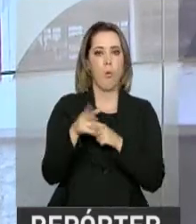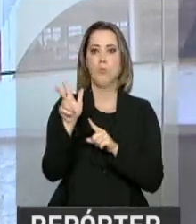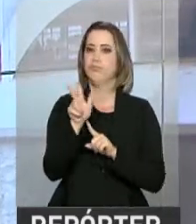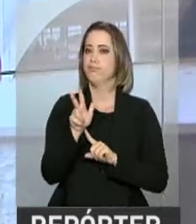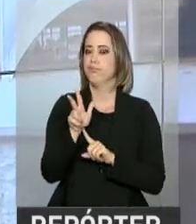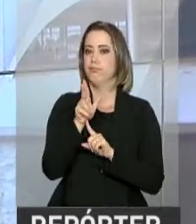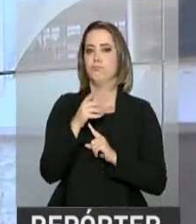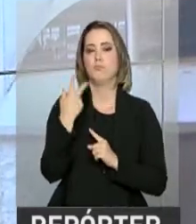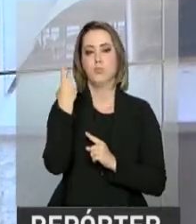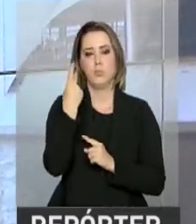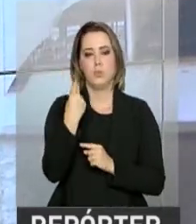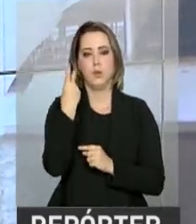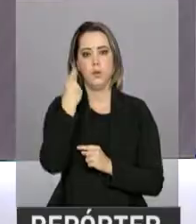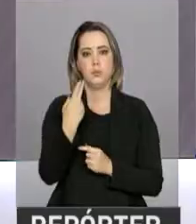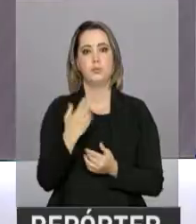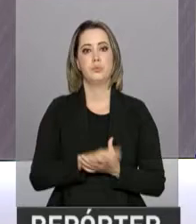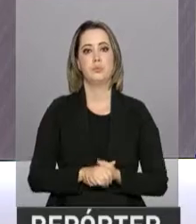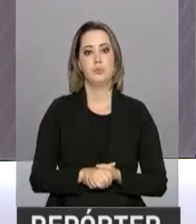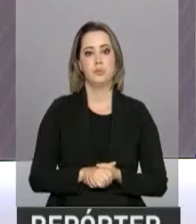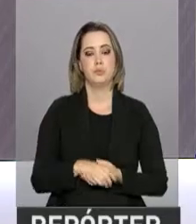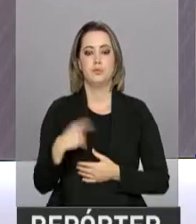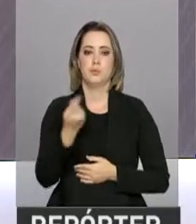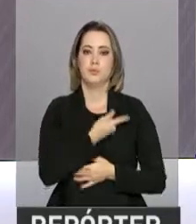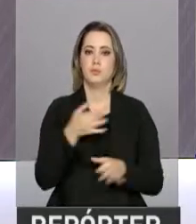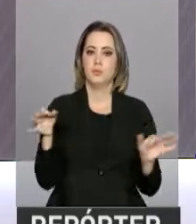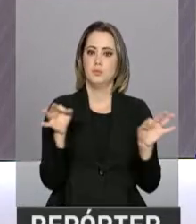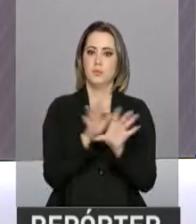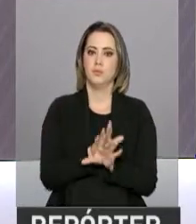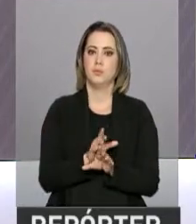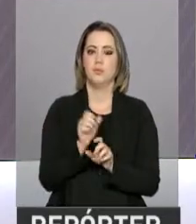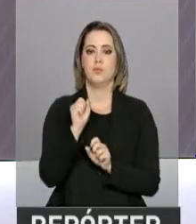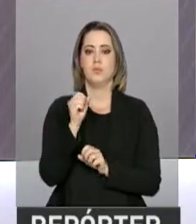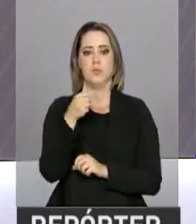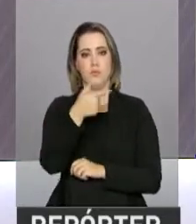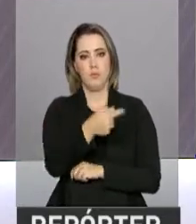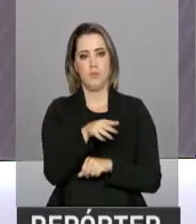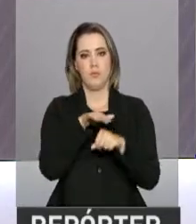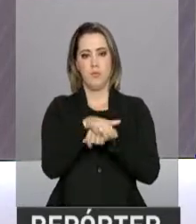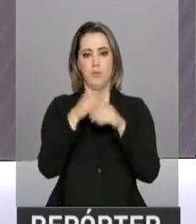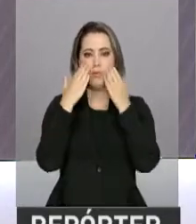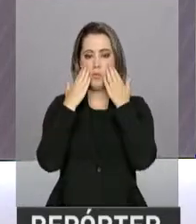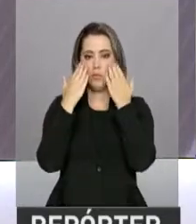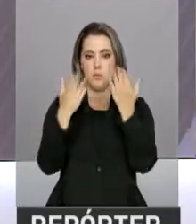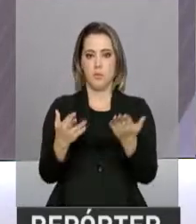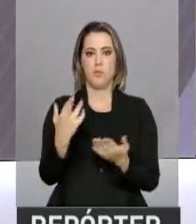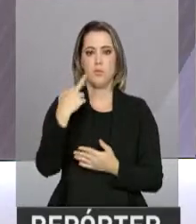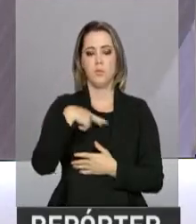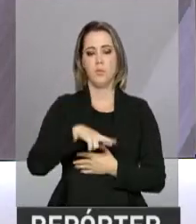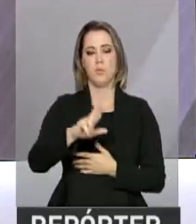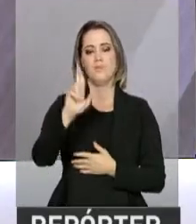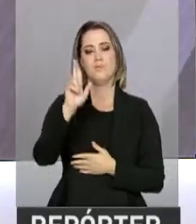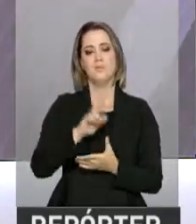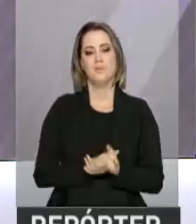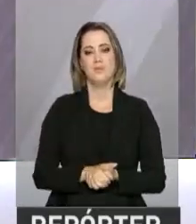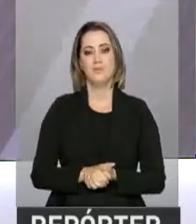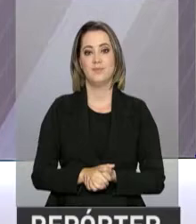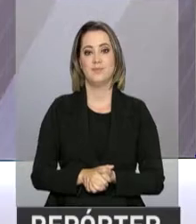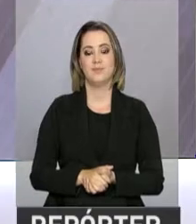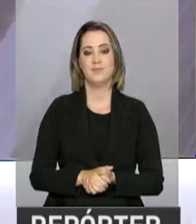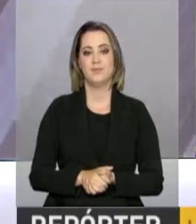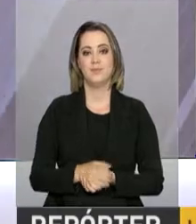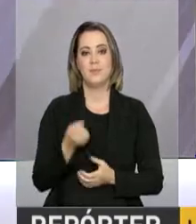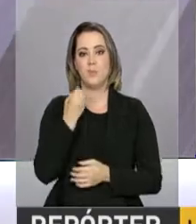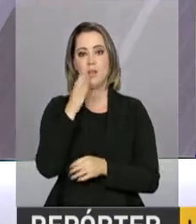município do entorno nós ficamos por aqui e voltamos às sete da noite na próxima edição do repórter e nbr